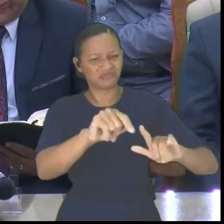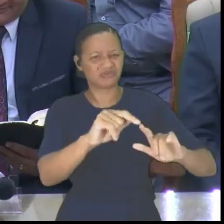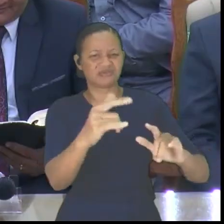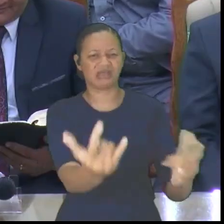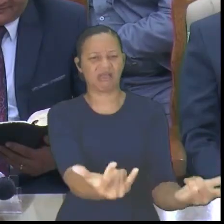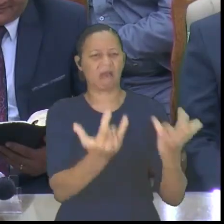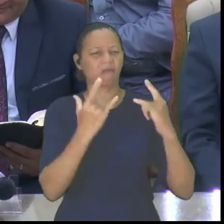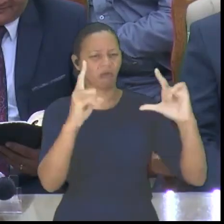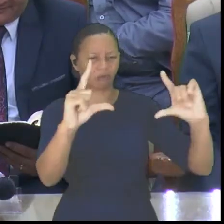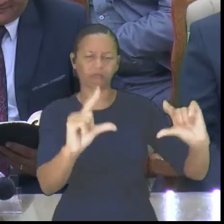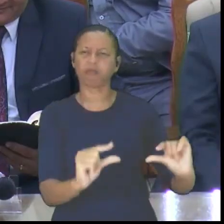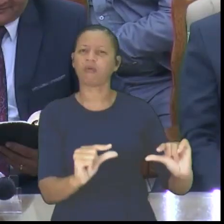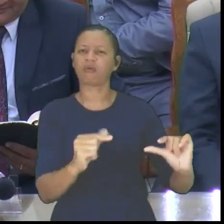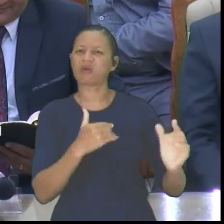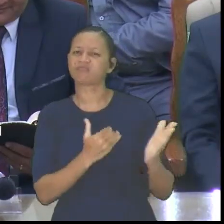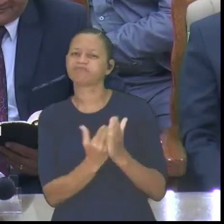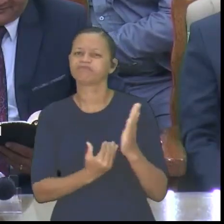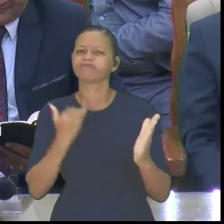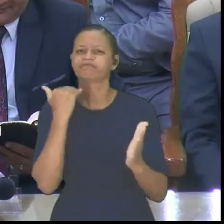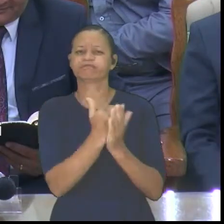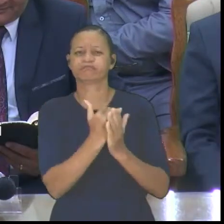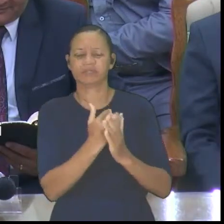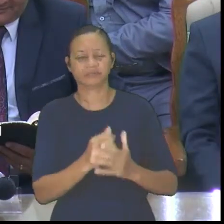Eu de muita boa vontade